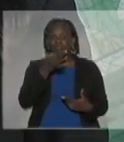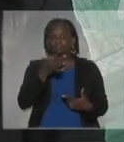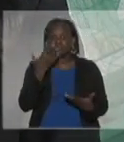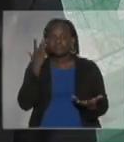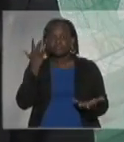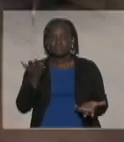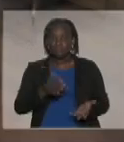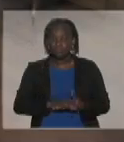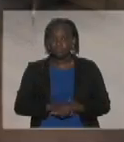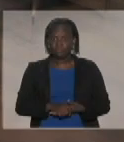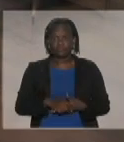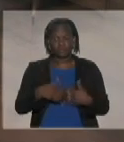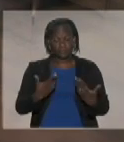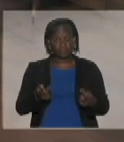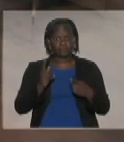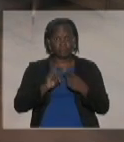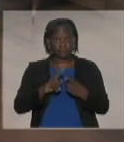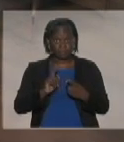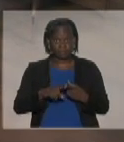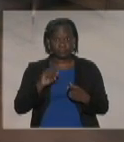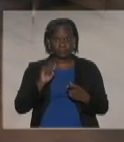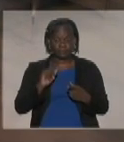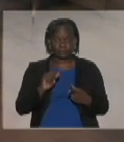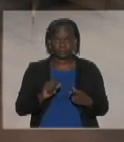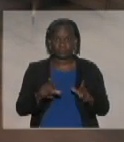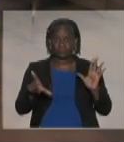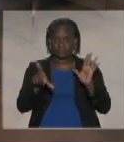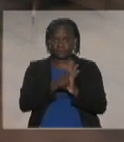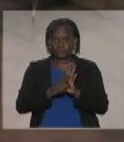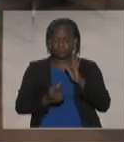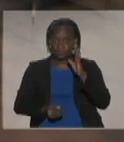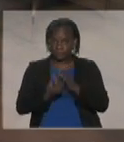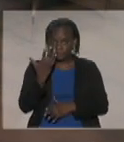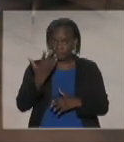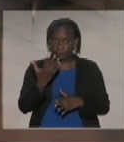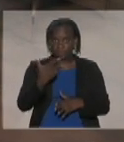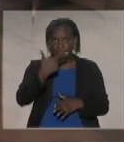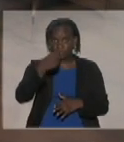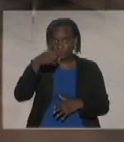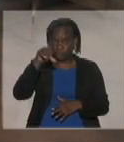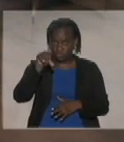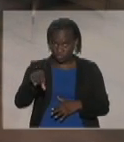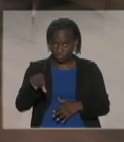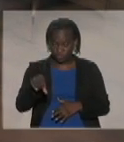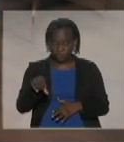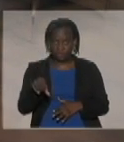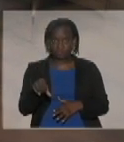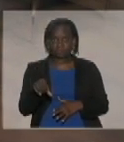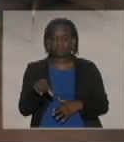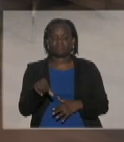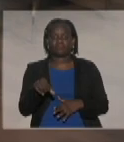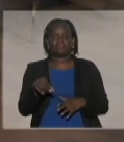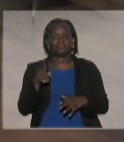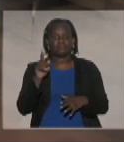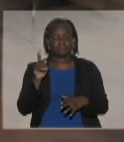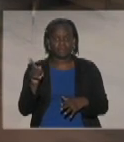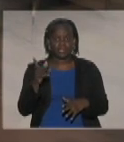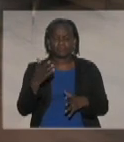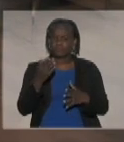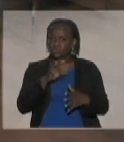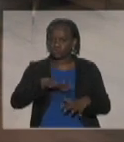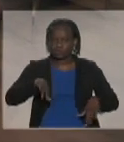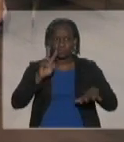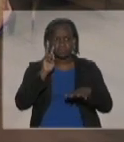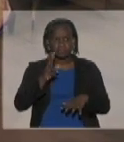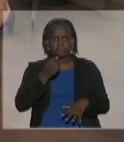posição dos senhores? Bom, primeiro que a lei, quando criada em 2009, ela foi